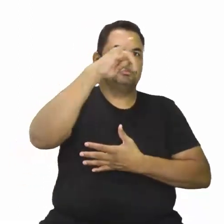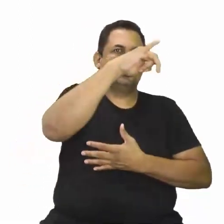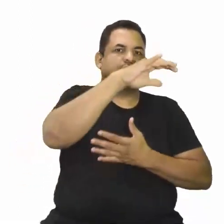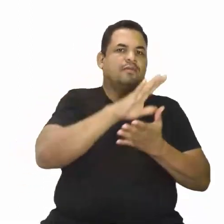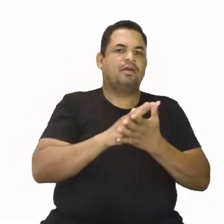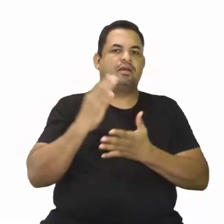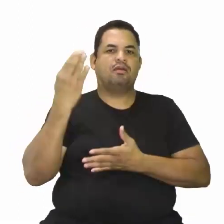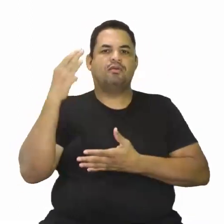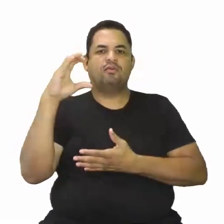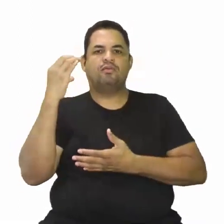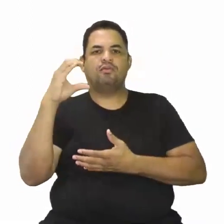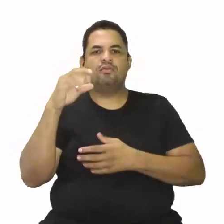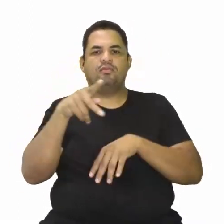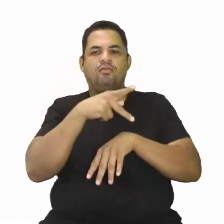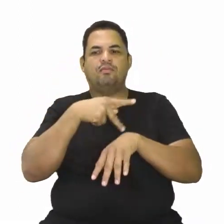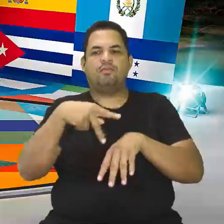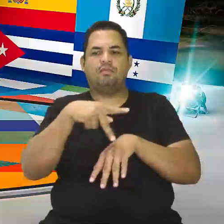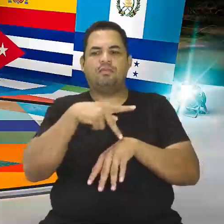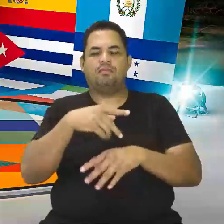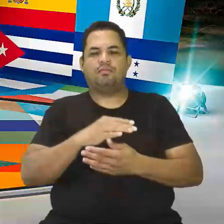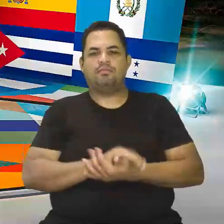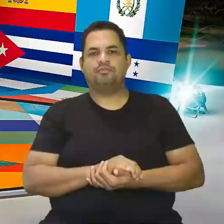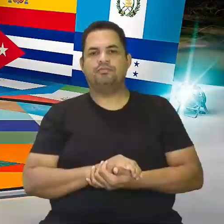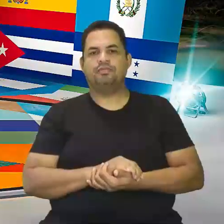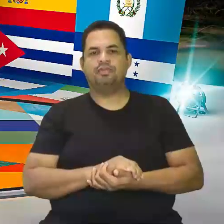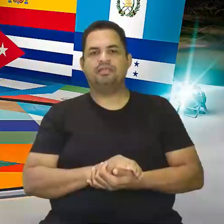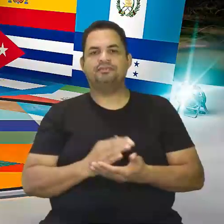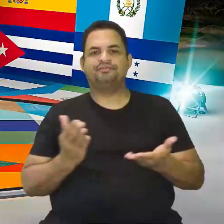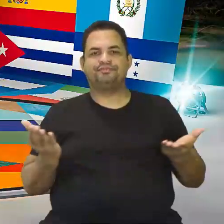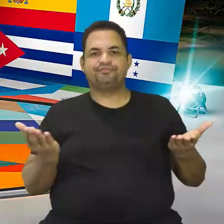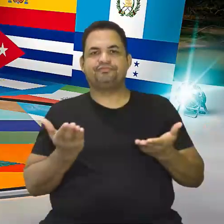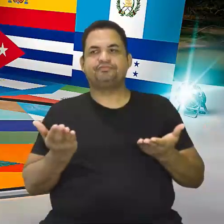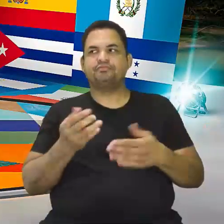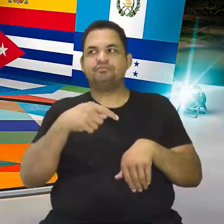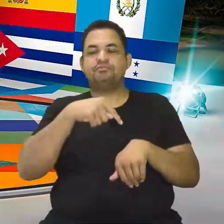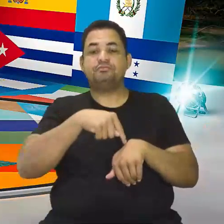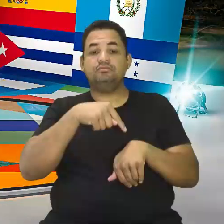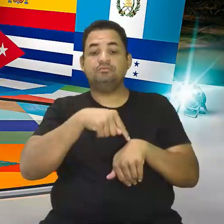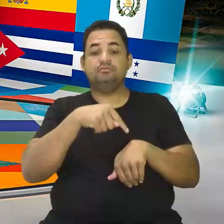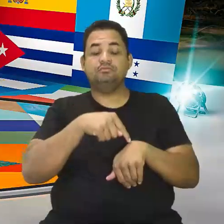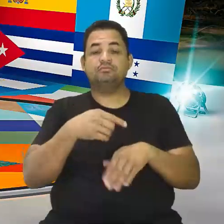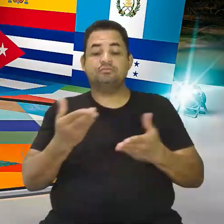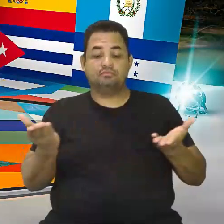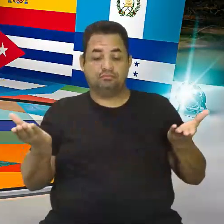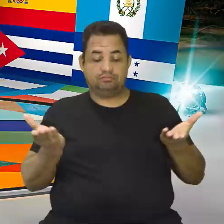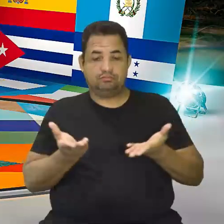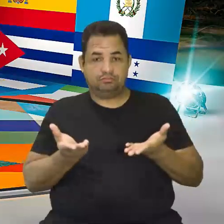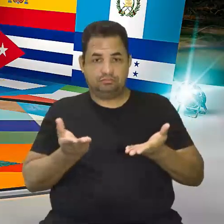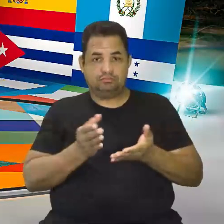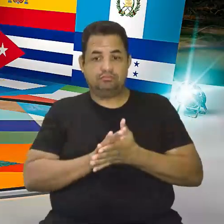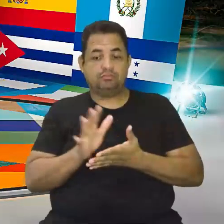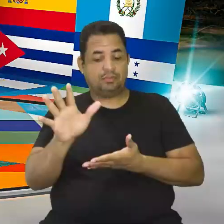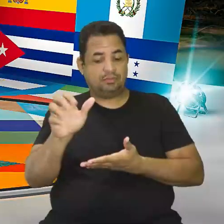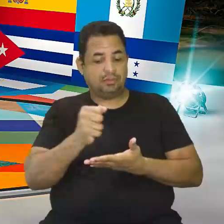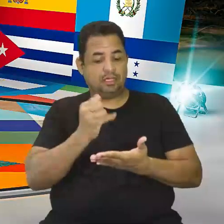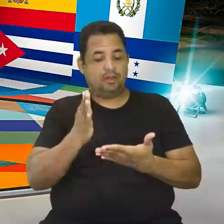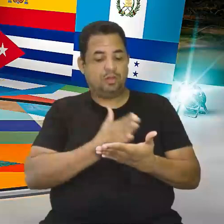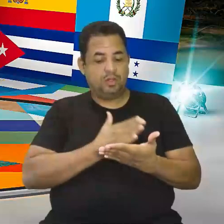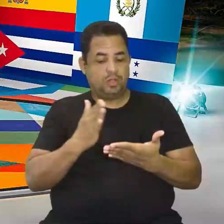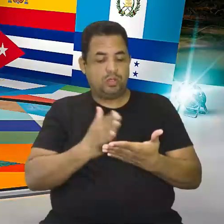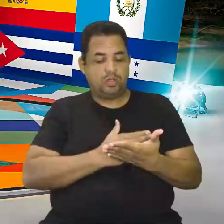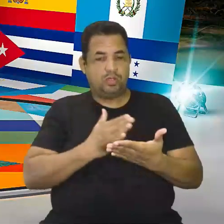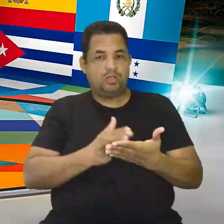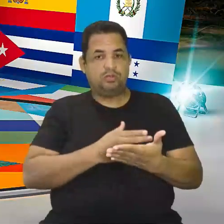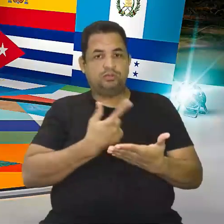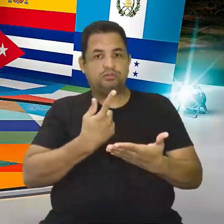Colômbia, certo? Então, galera, é aquela hora agora que você vai pegar o seu caderno, que você